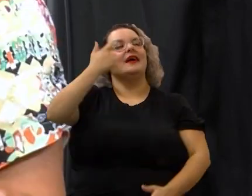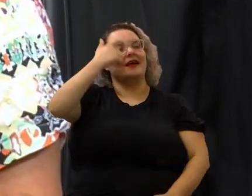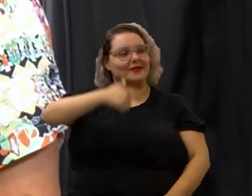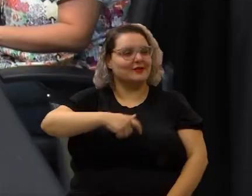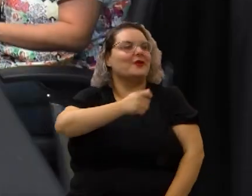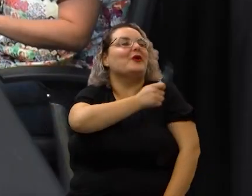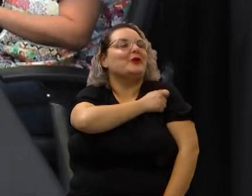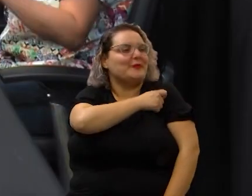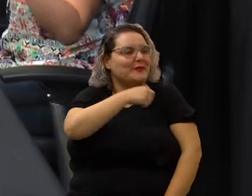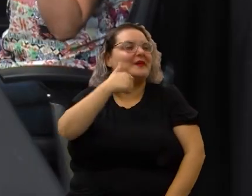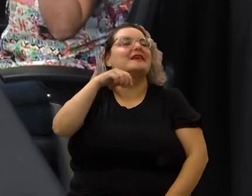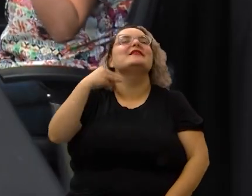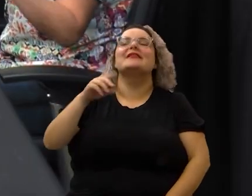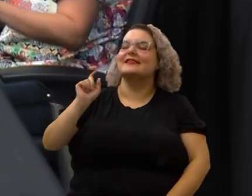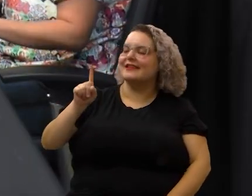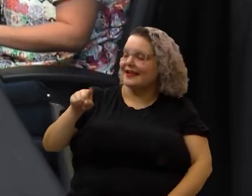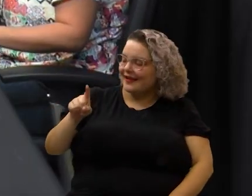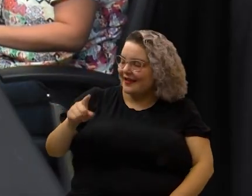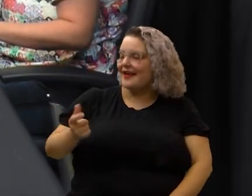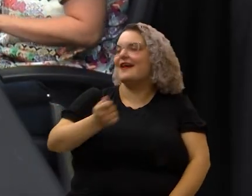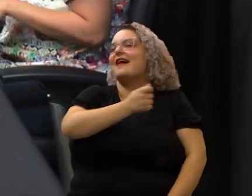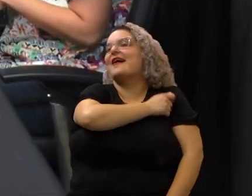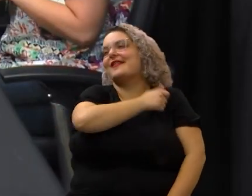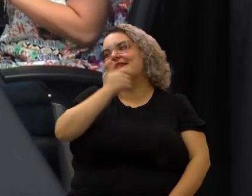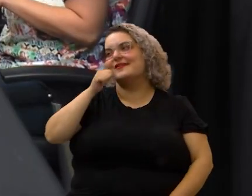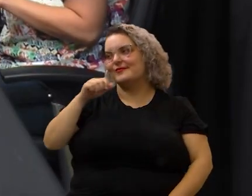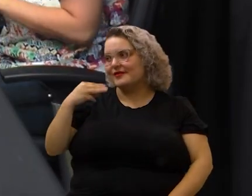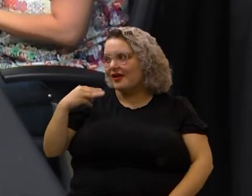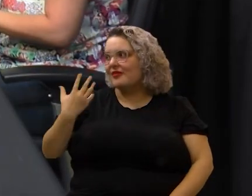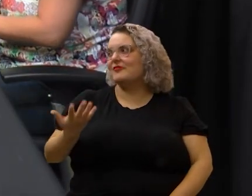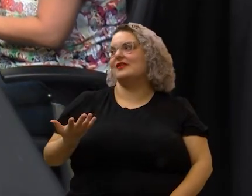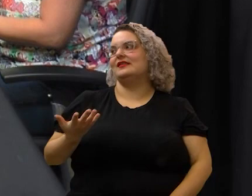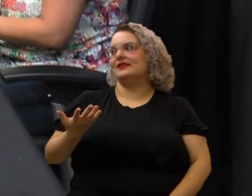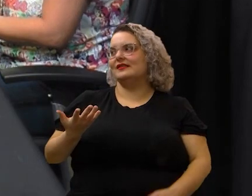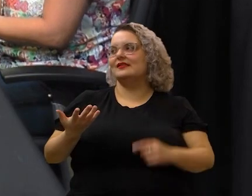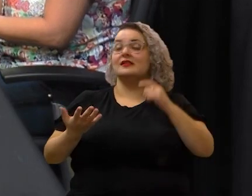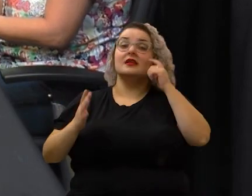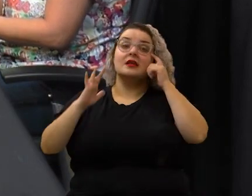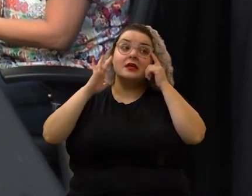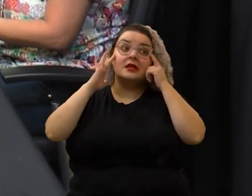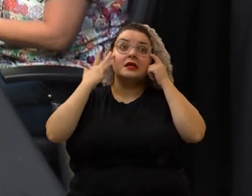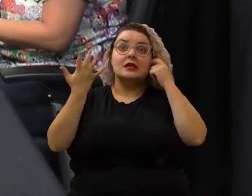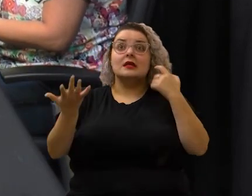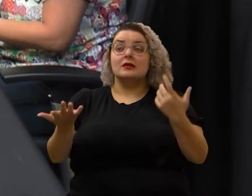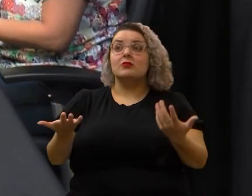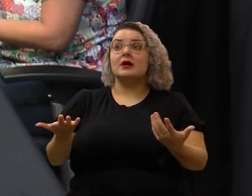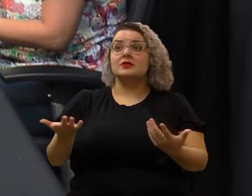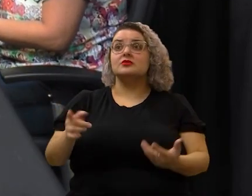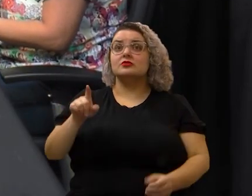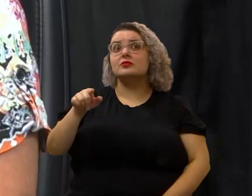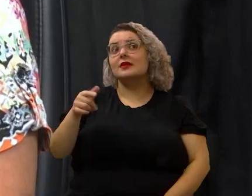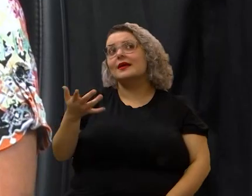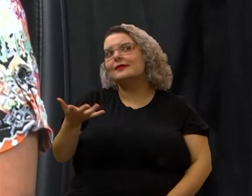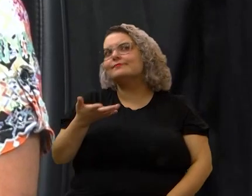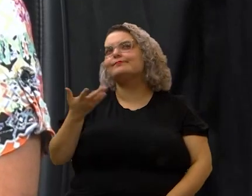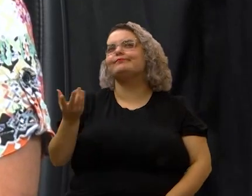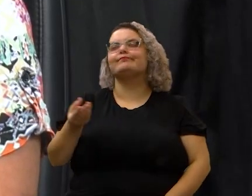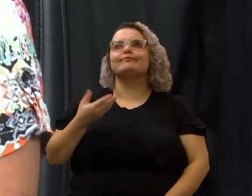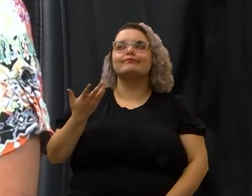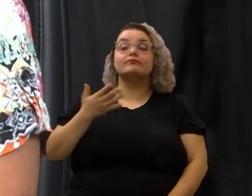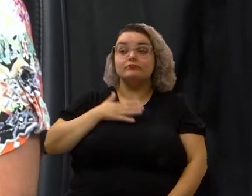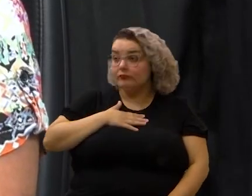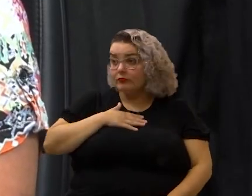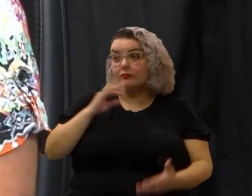sou a aluna Mariana. Aqui eu sou a aluna Mariana. Então, e eu acho que é